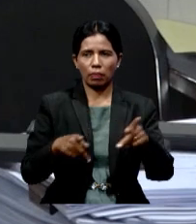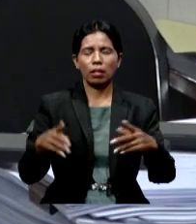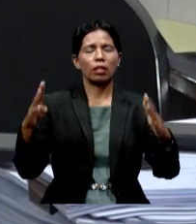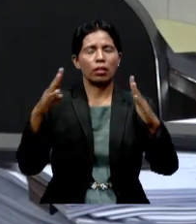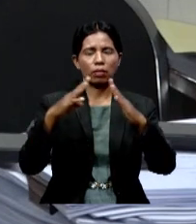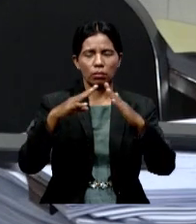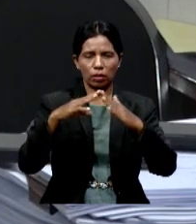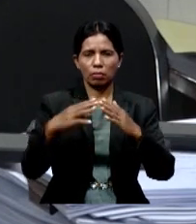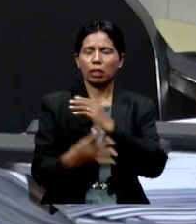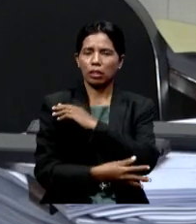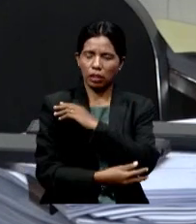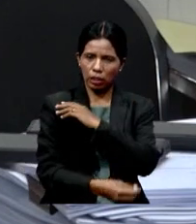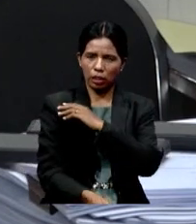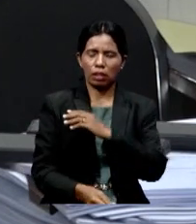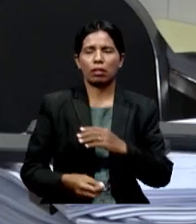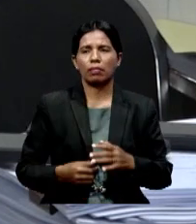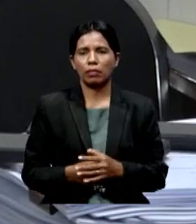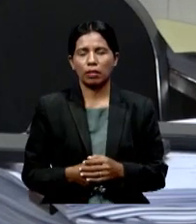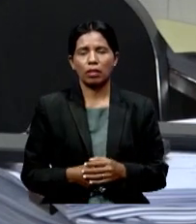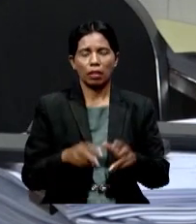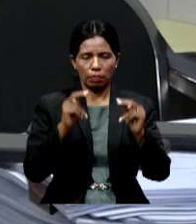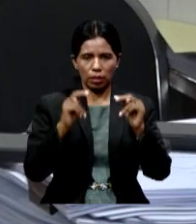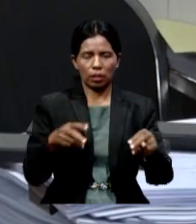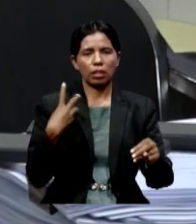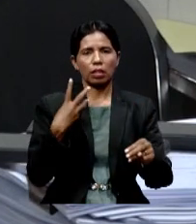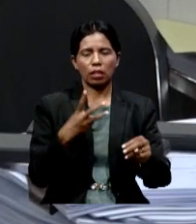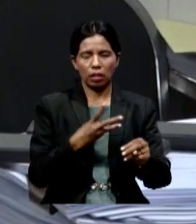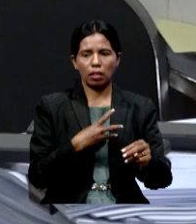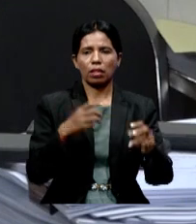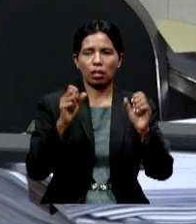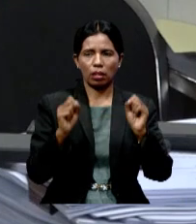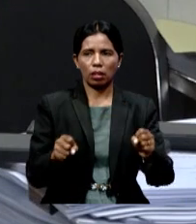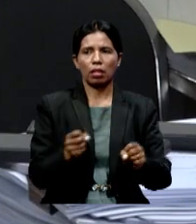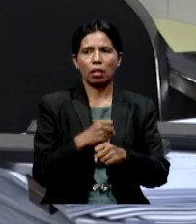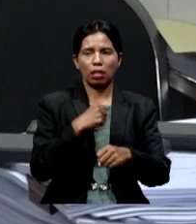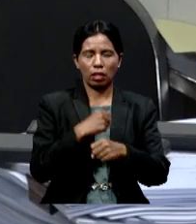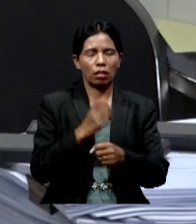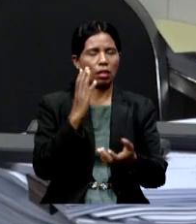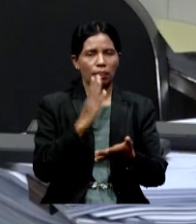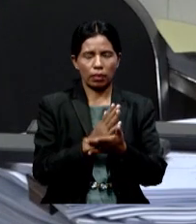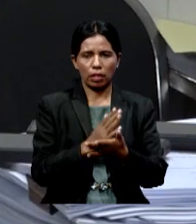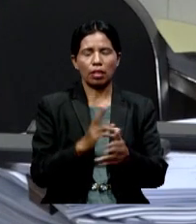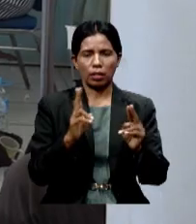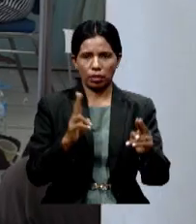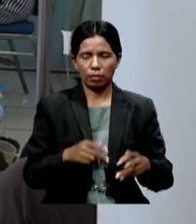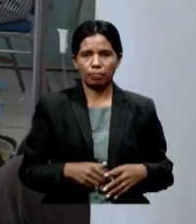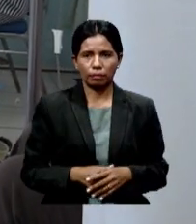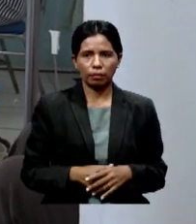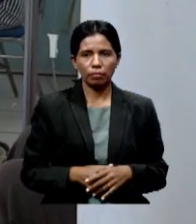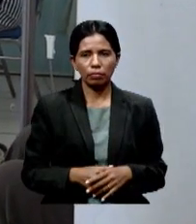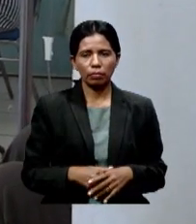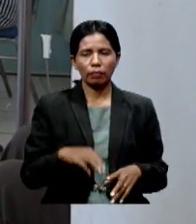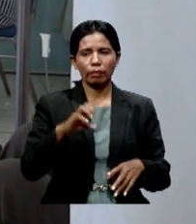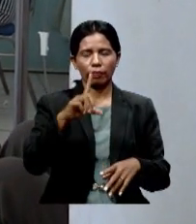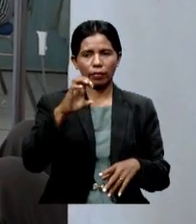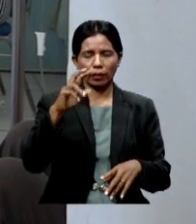itmo sei muki então ira ne precisa teves para ita qualquer prevenção antes. Helena Martins,